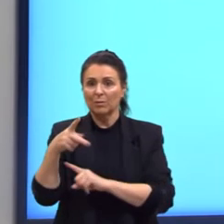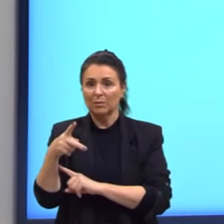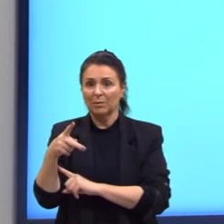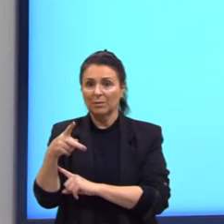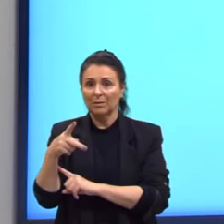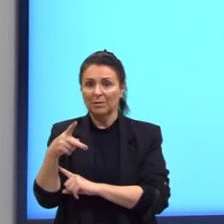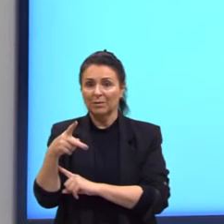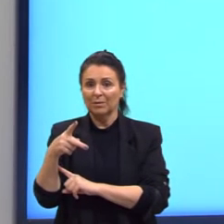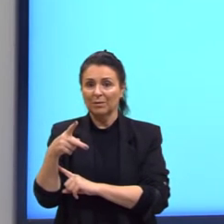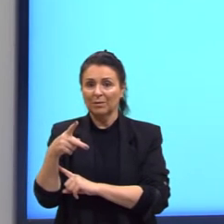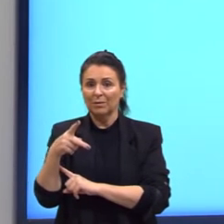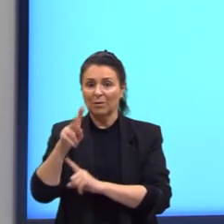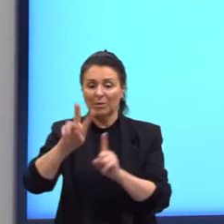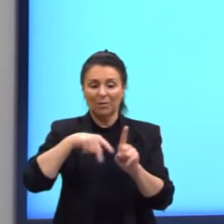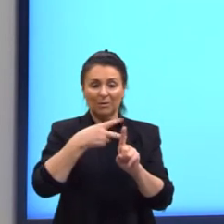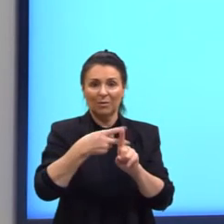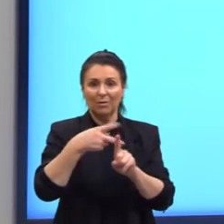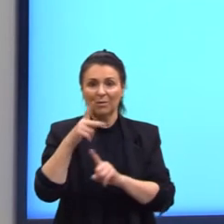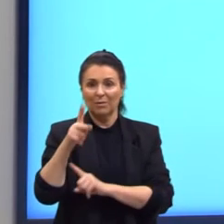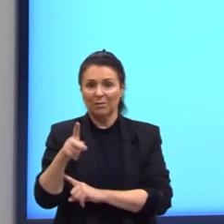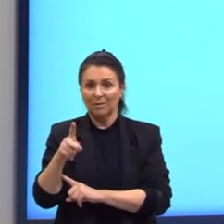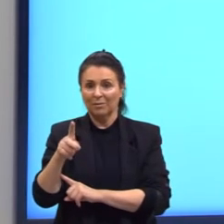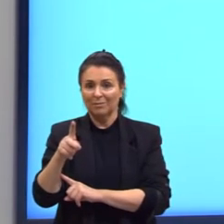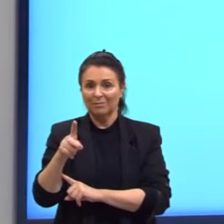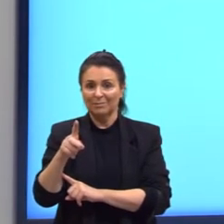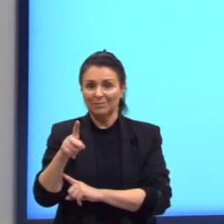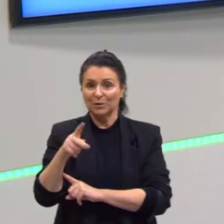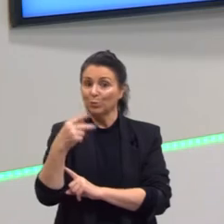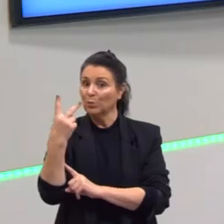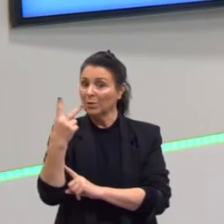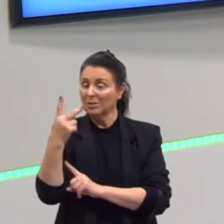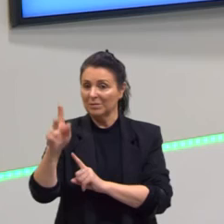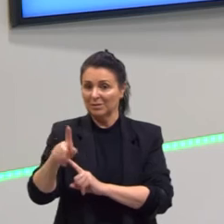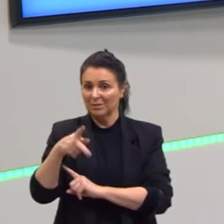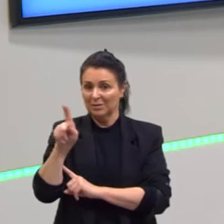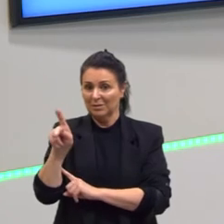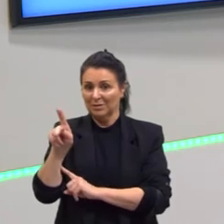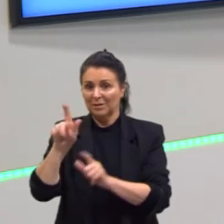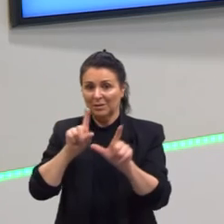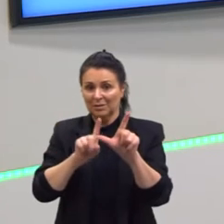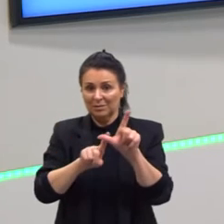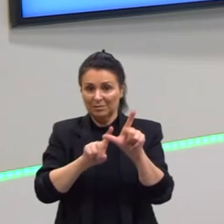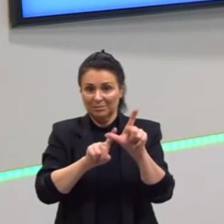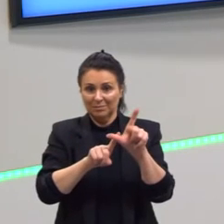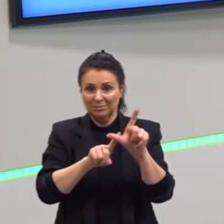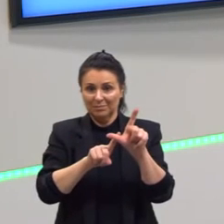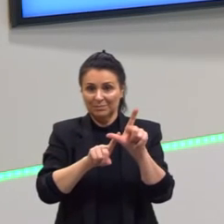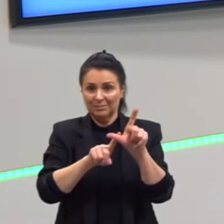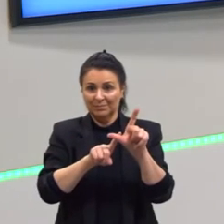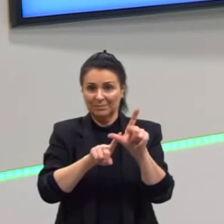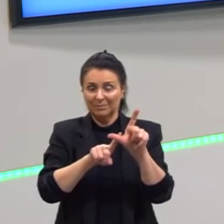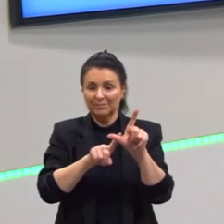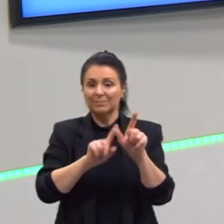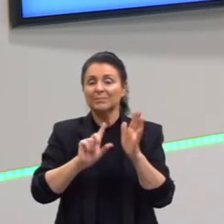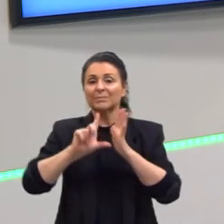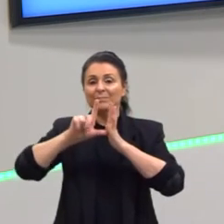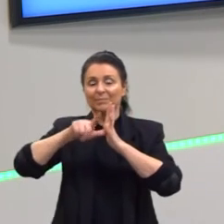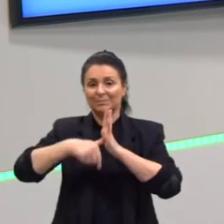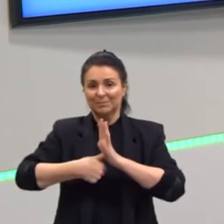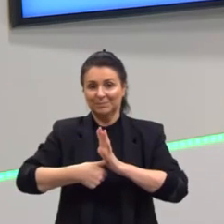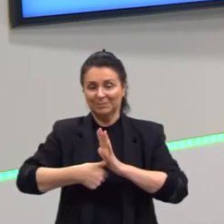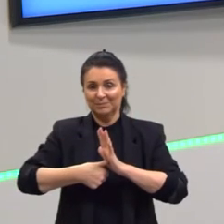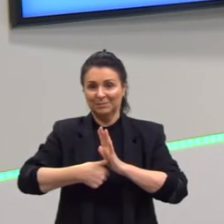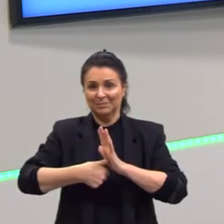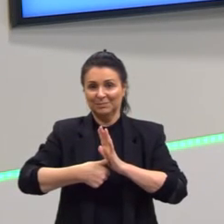crepe com p a mais para poder acrescentar o Éder querem depois